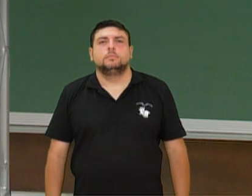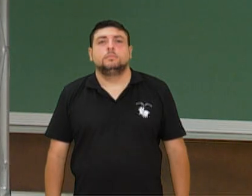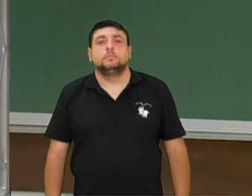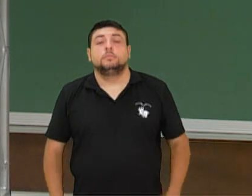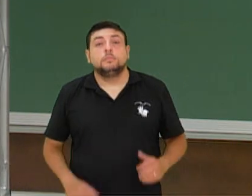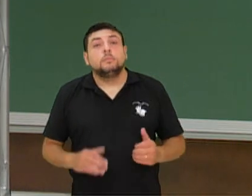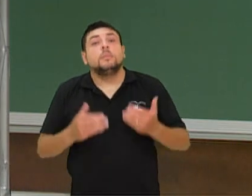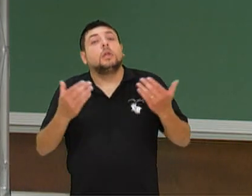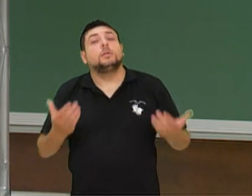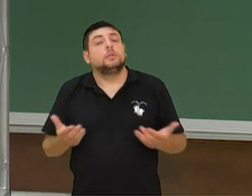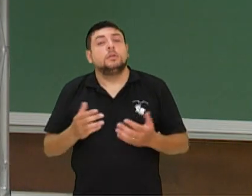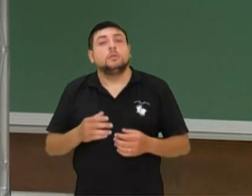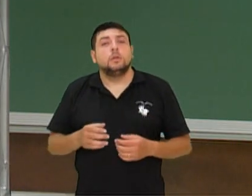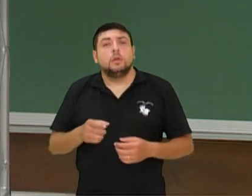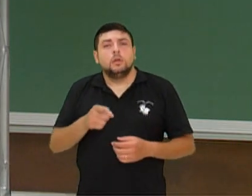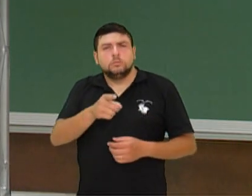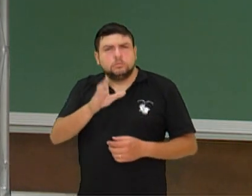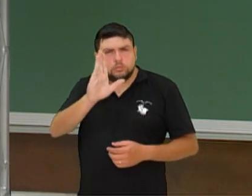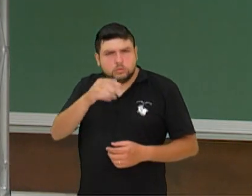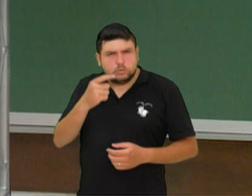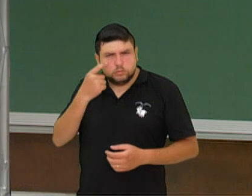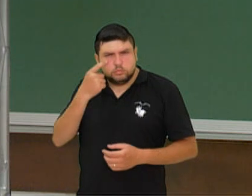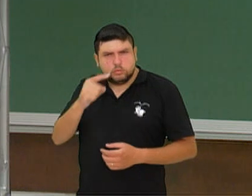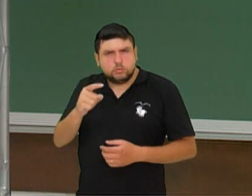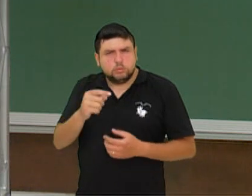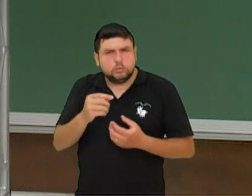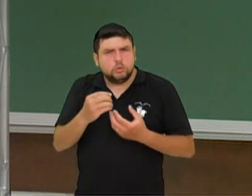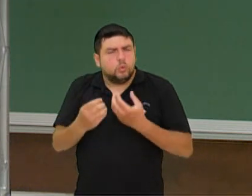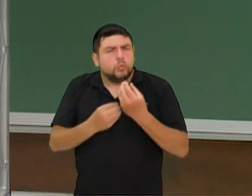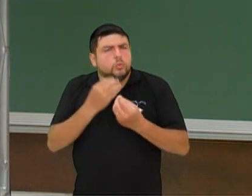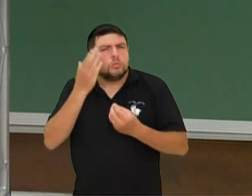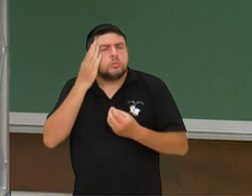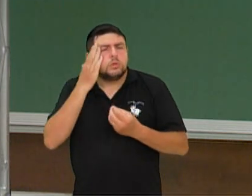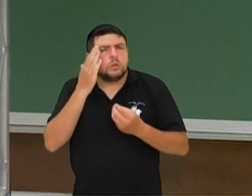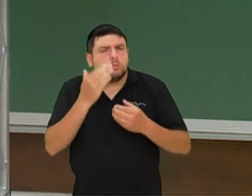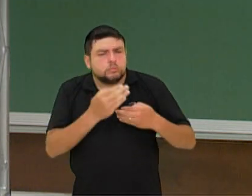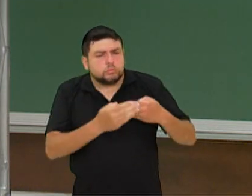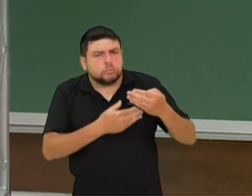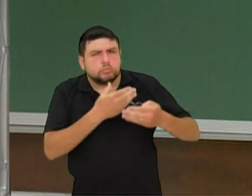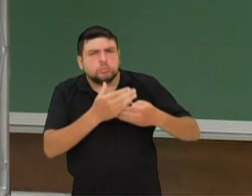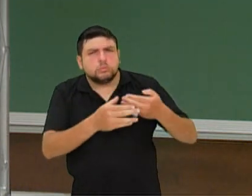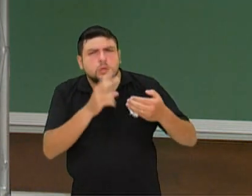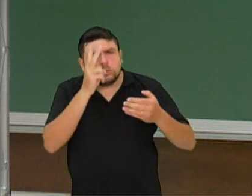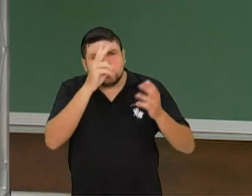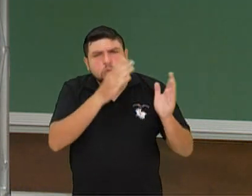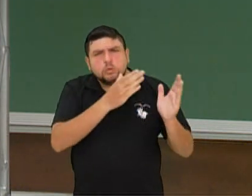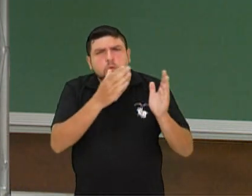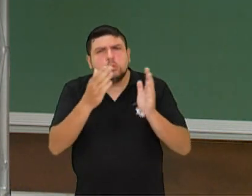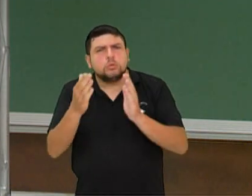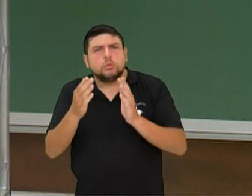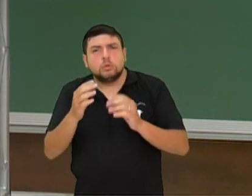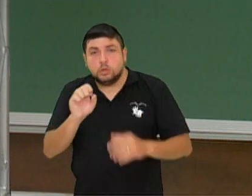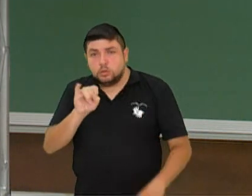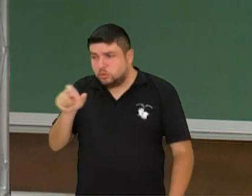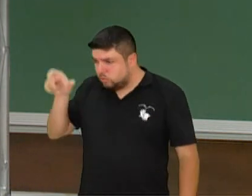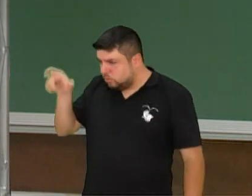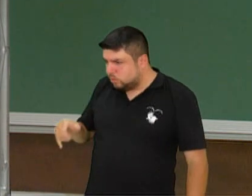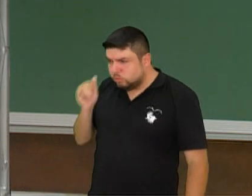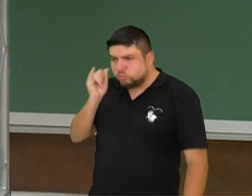E então, galera, descobriram como que nós conhecemos a história, os personagens, se não há um narrador contando algo num texto